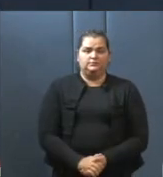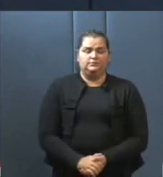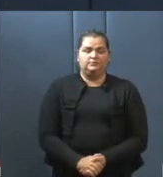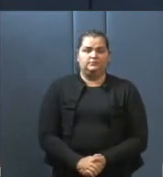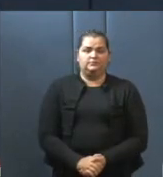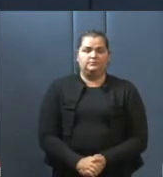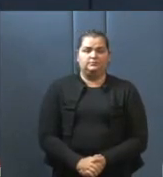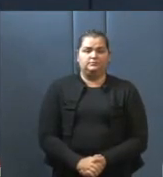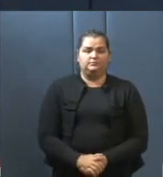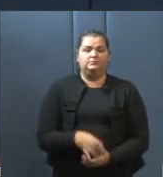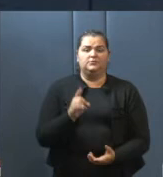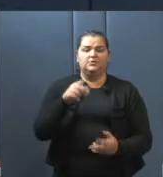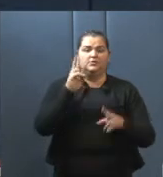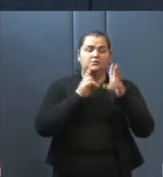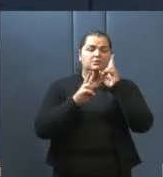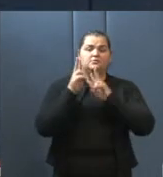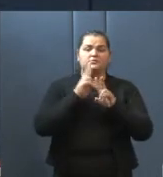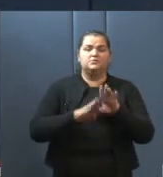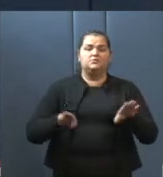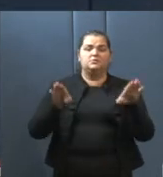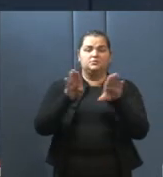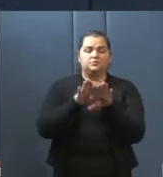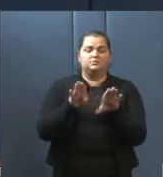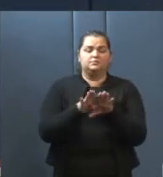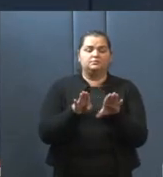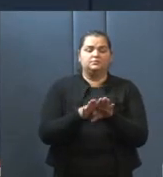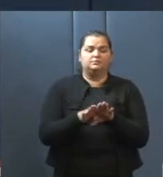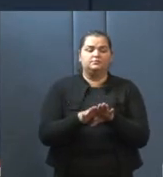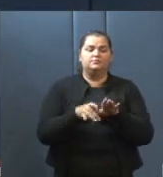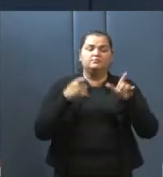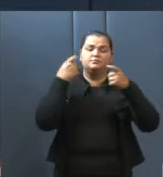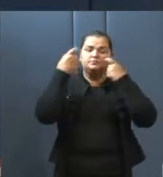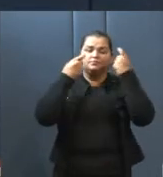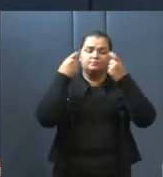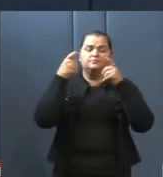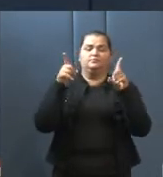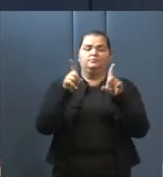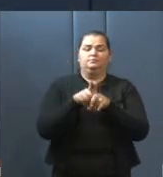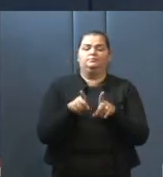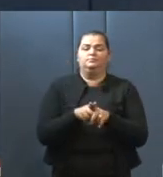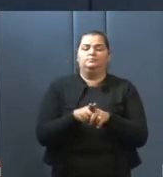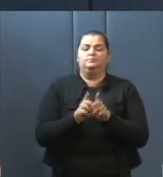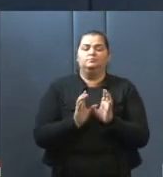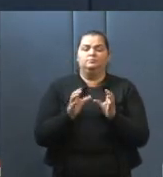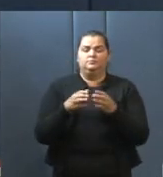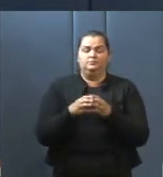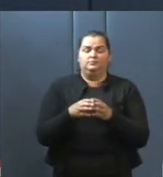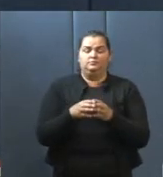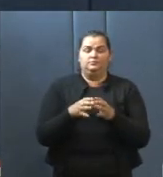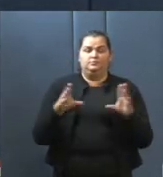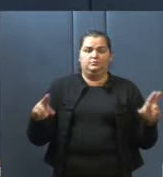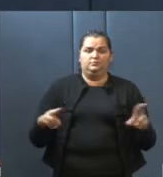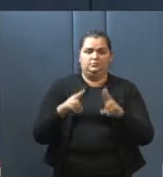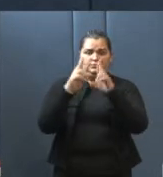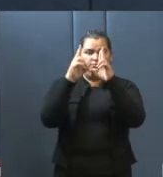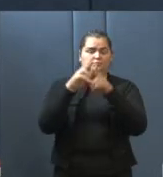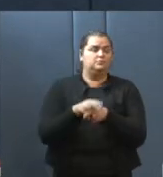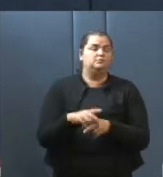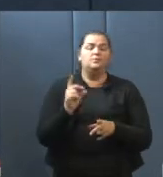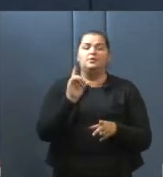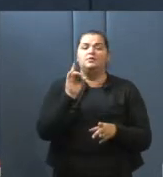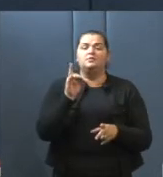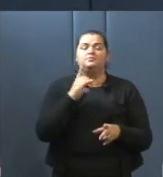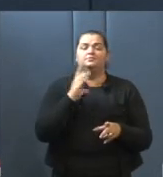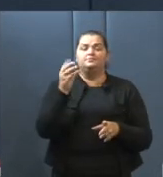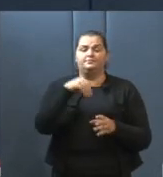ela é vista com uma certa preocupação pelo Clube de Paris. E não é só no Belt and